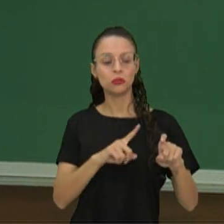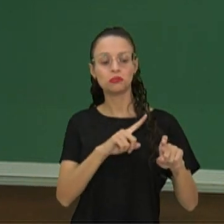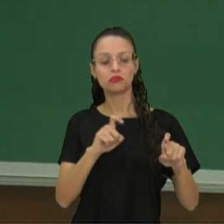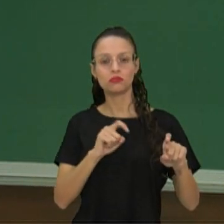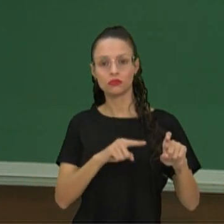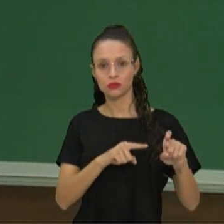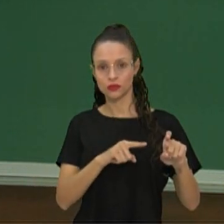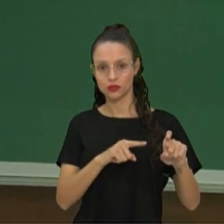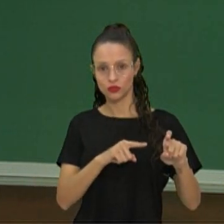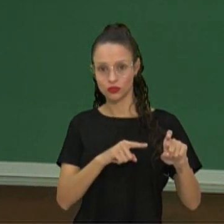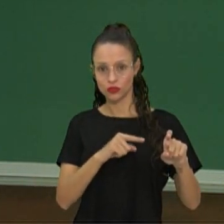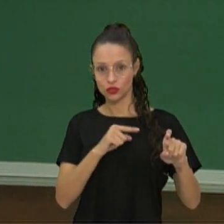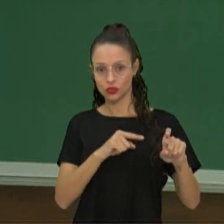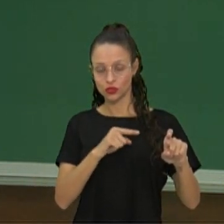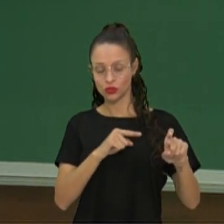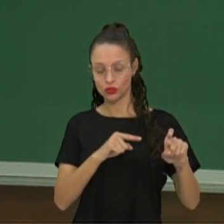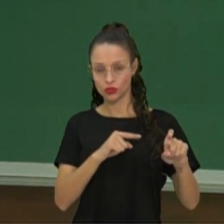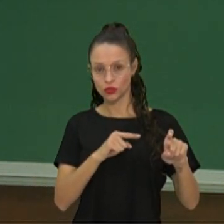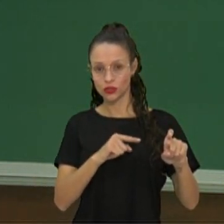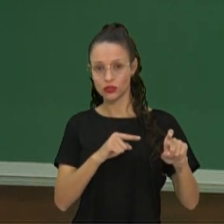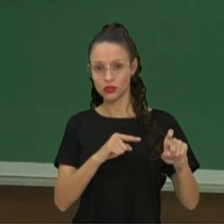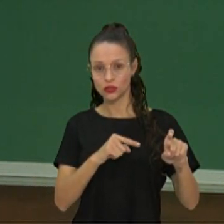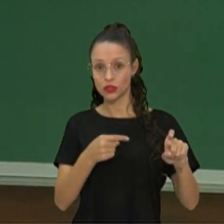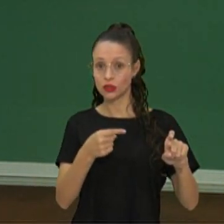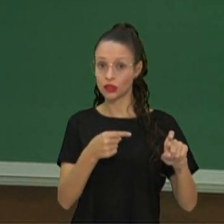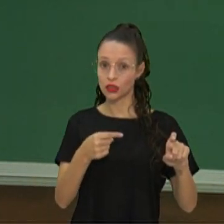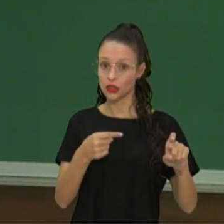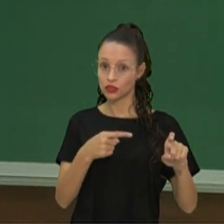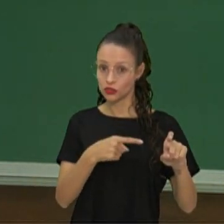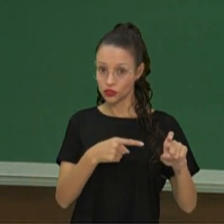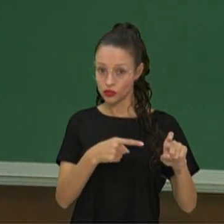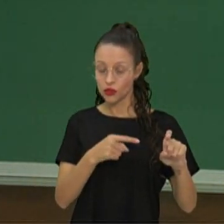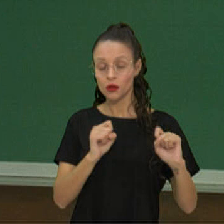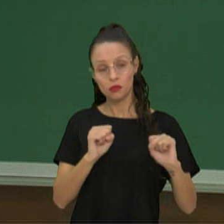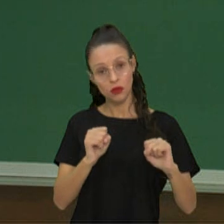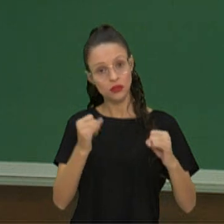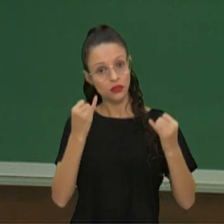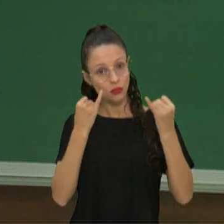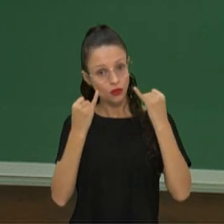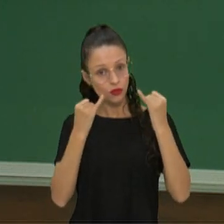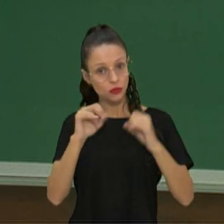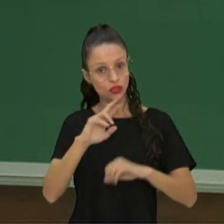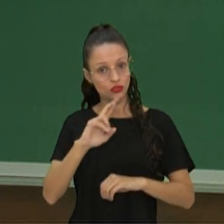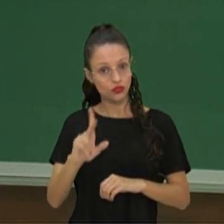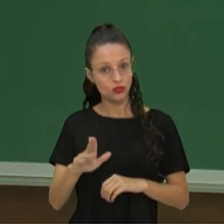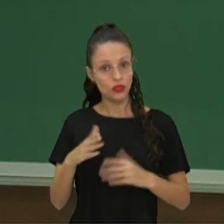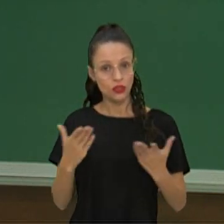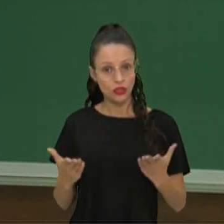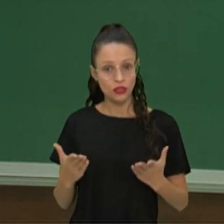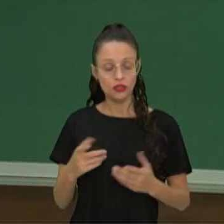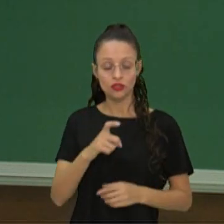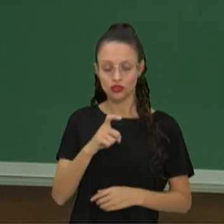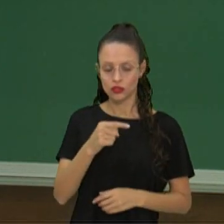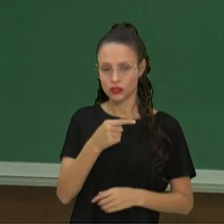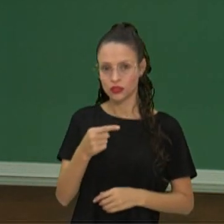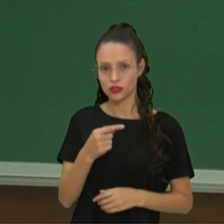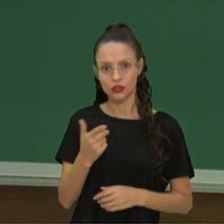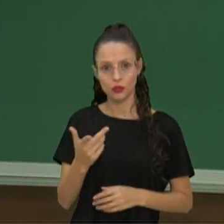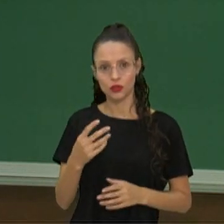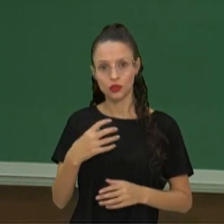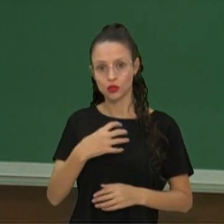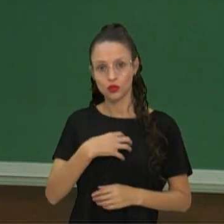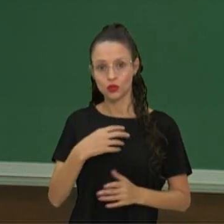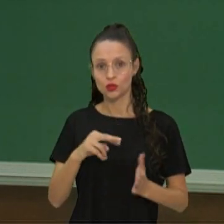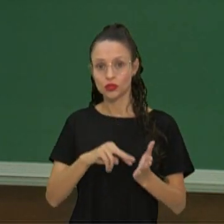Se eu usar um x, de repente um x negativo, eu posso ter uma informação diferente ali. Embora o x negativo nesse caso não faça sentido.